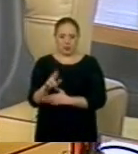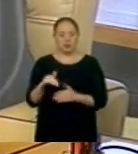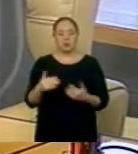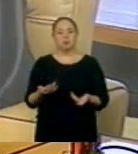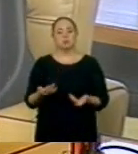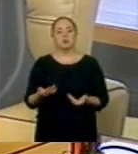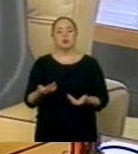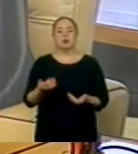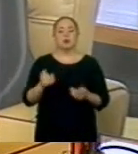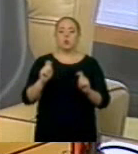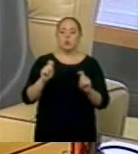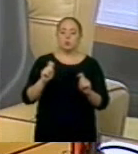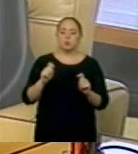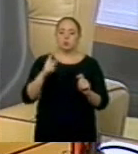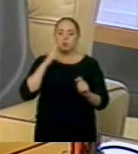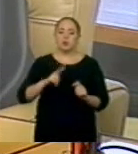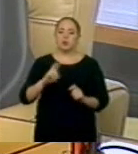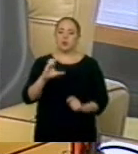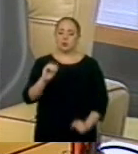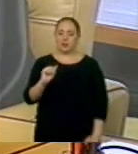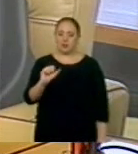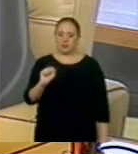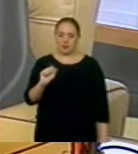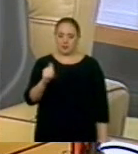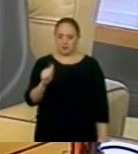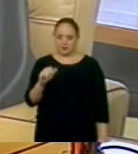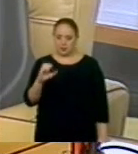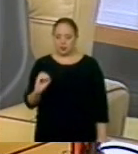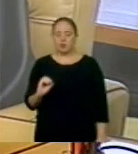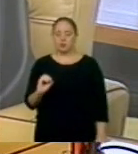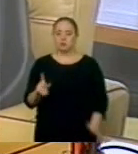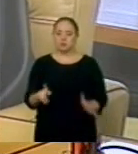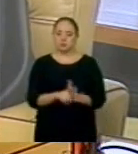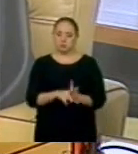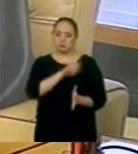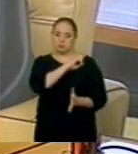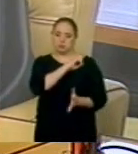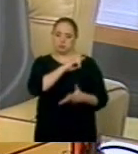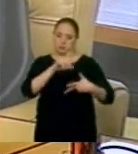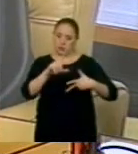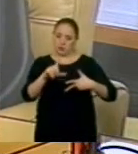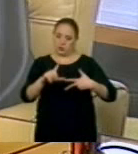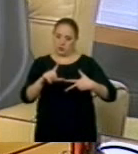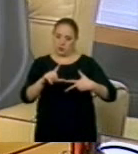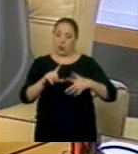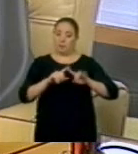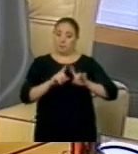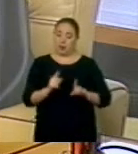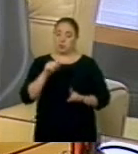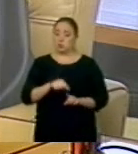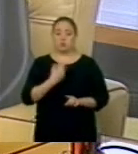justificado, condicionando a cassação à manifestação do Poder Legislativo. Mas disso não se pode